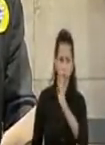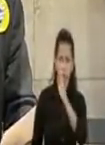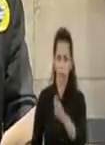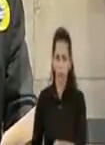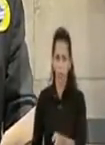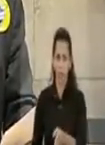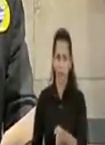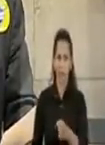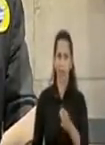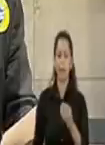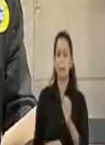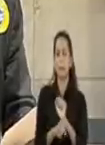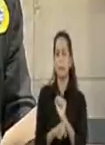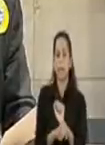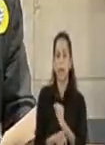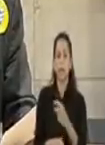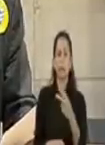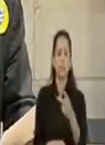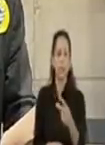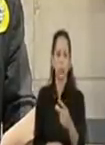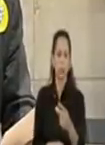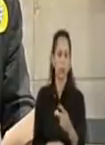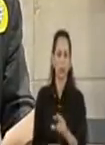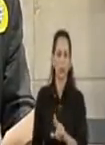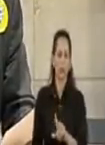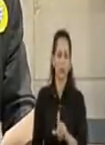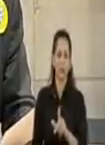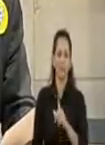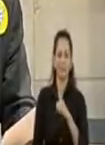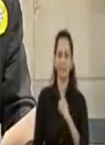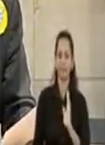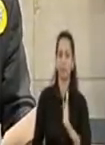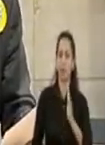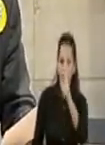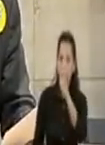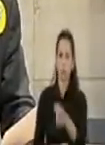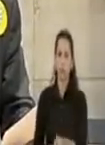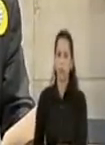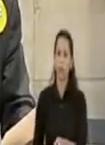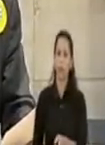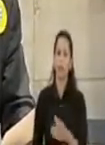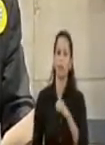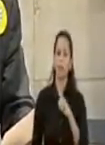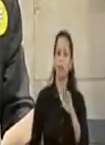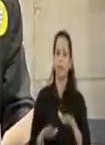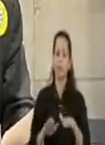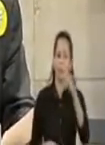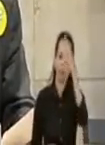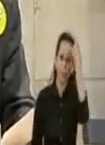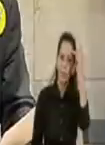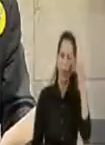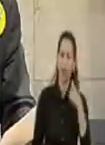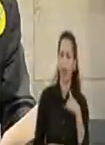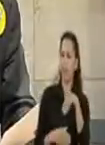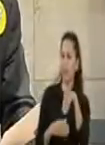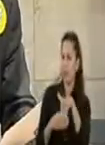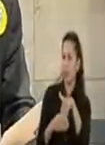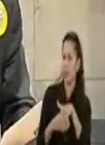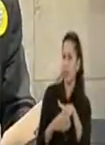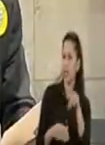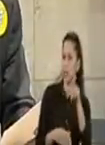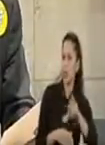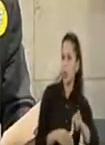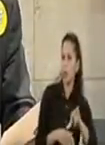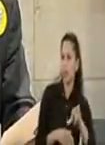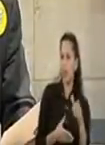tendo a sua preferência no segundo turno, acabou optando por ele entre os dois que estavam lá. Não. Ele